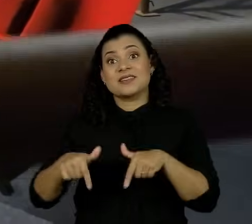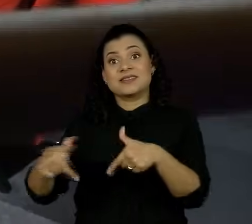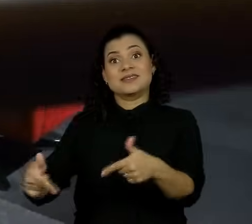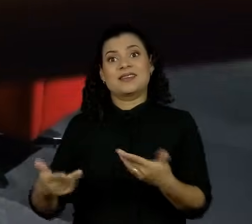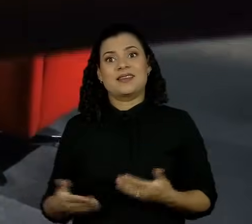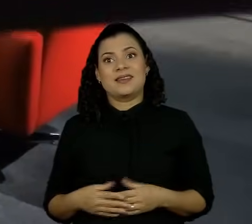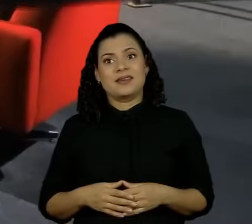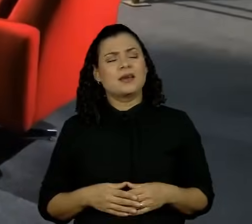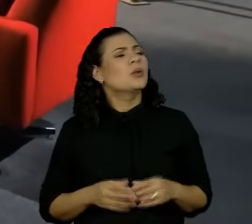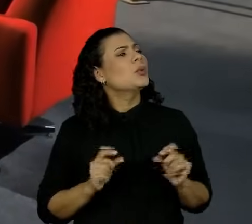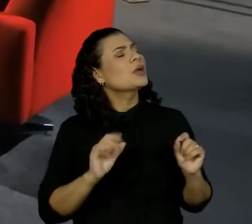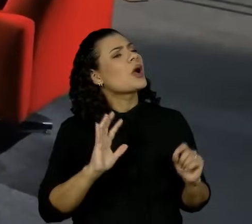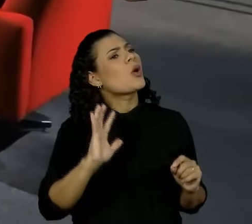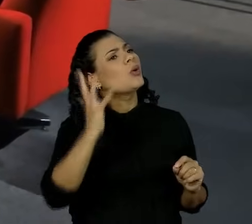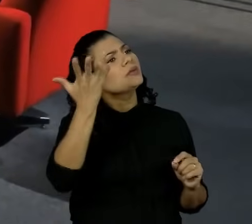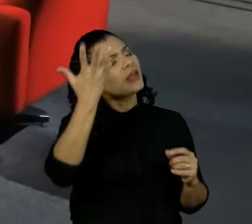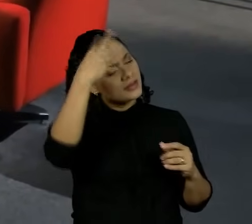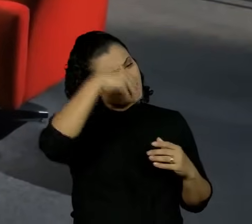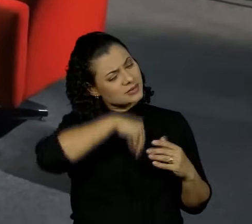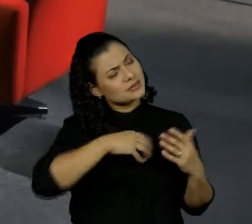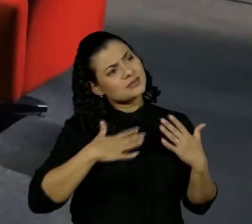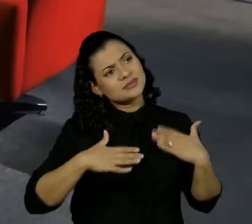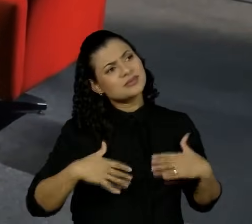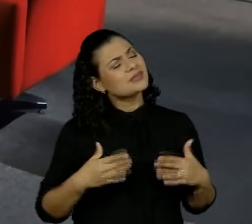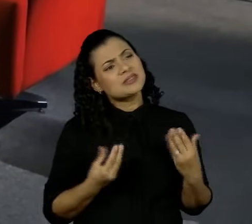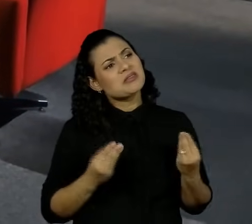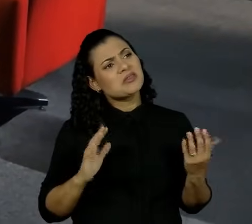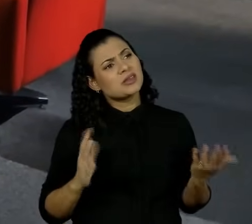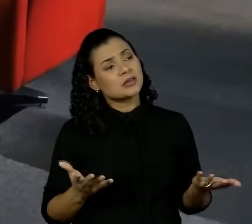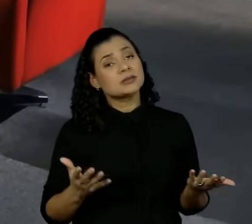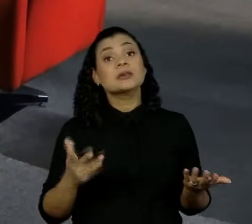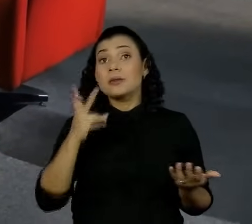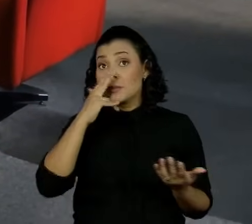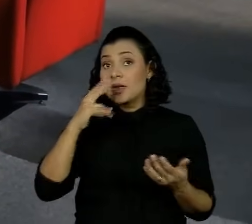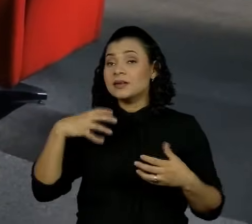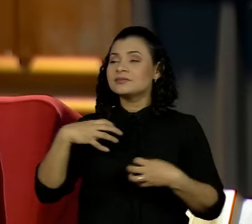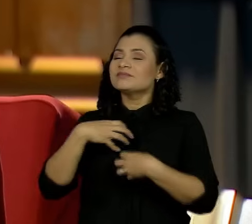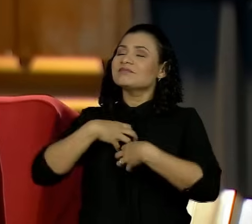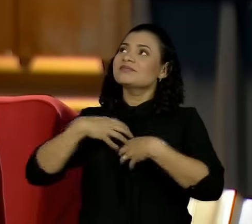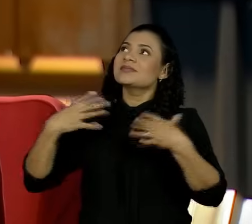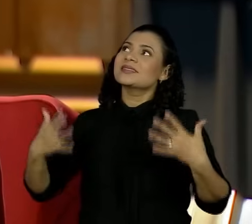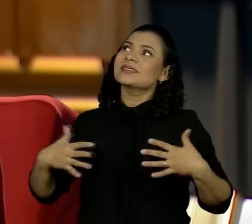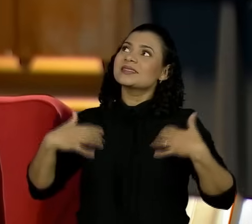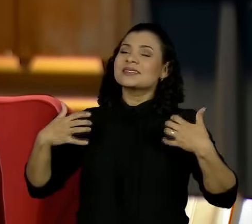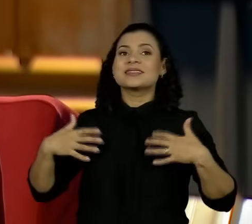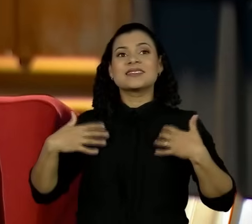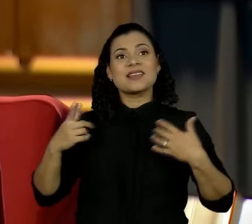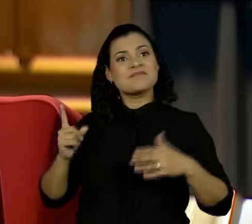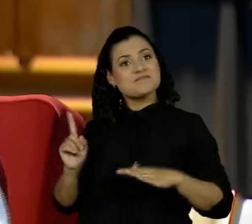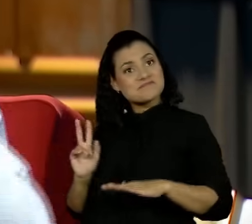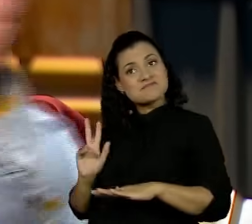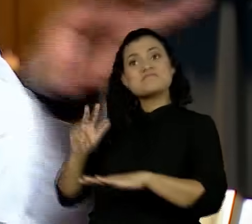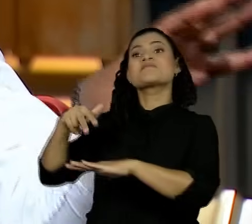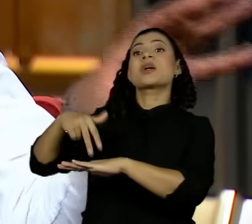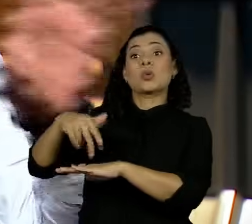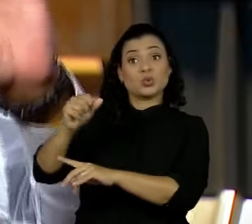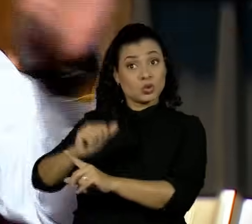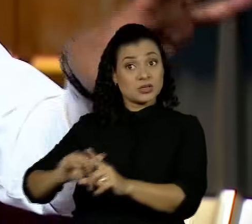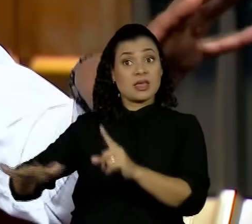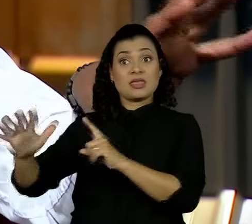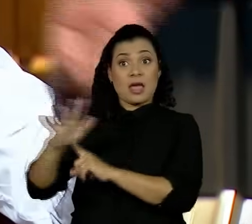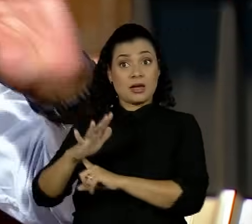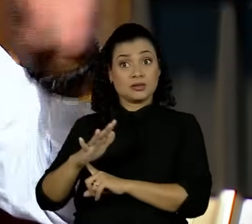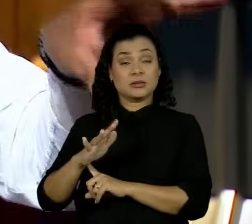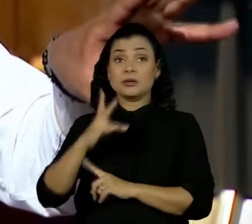isso causa na fisiologia? Eu acho que gera um engajamento maior seu na sociedade. Então, se aquele lugar hoje não te